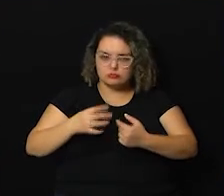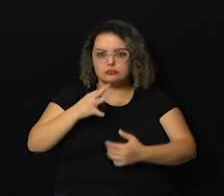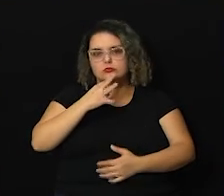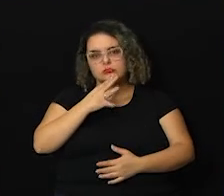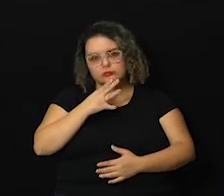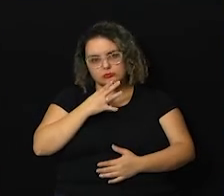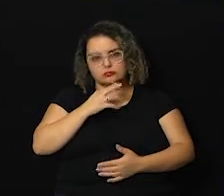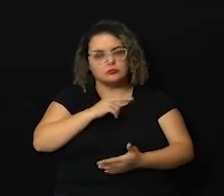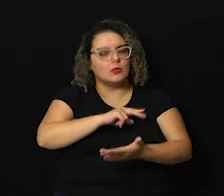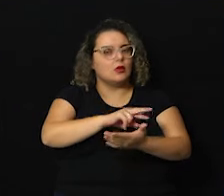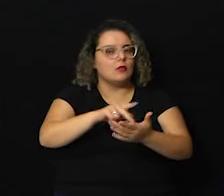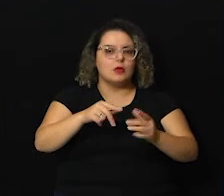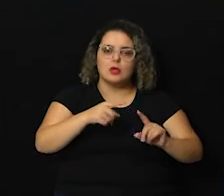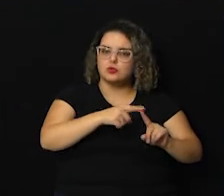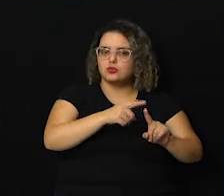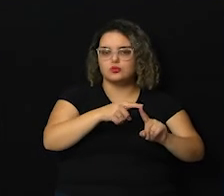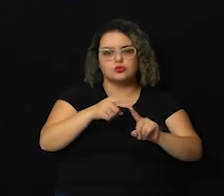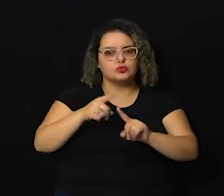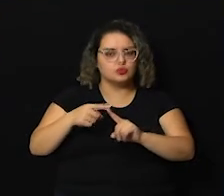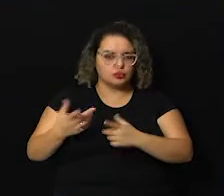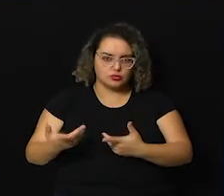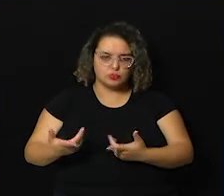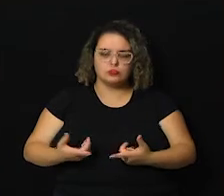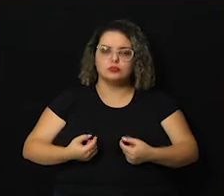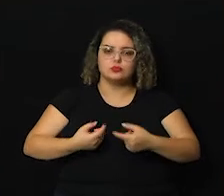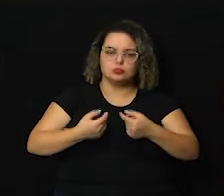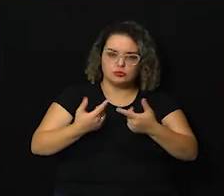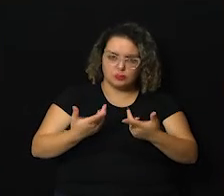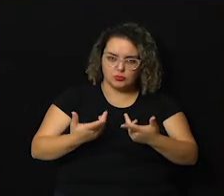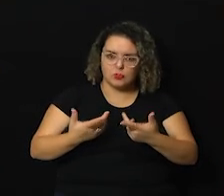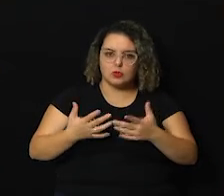conhecimento. De vários tipos de câncer, como a gente comentou